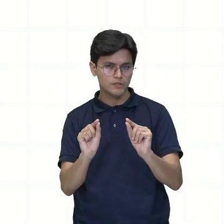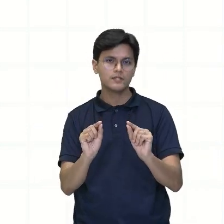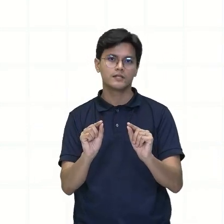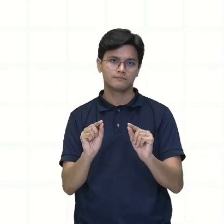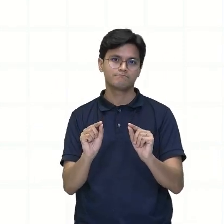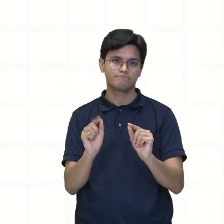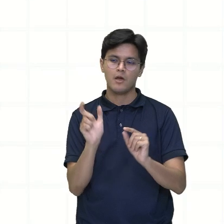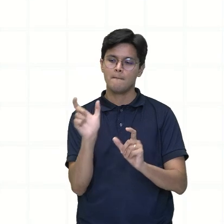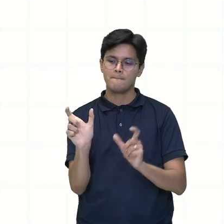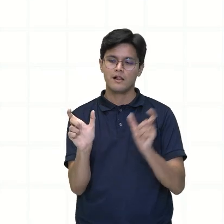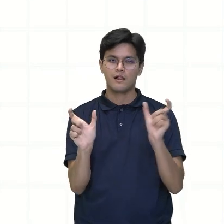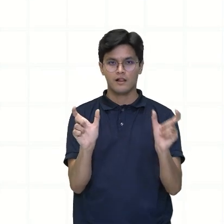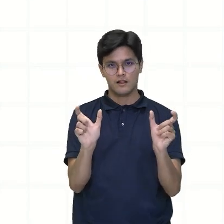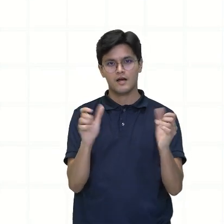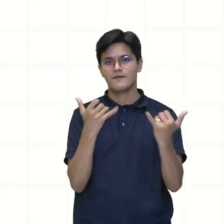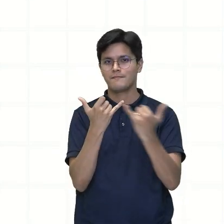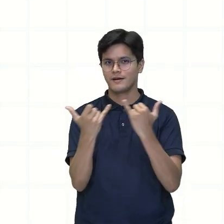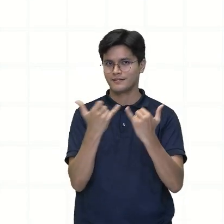palavras